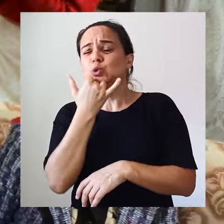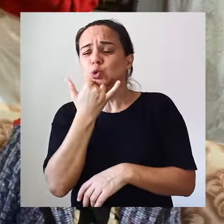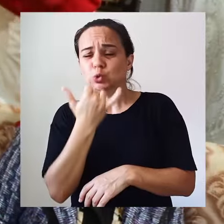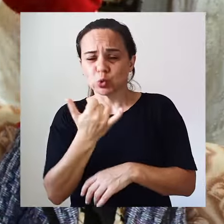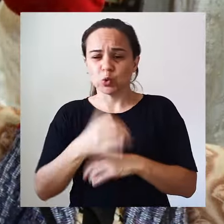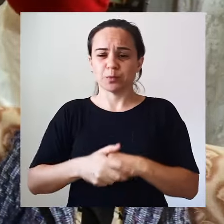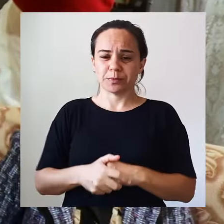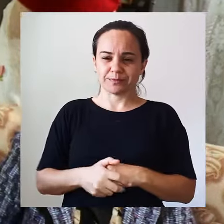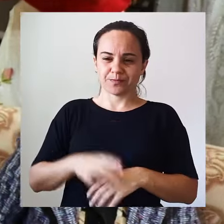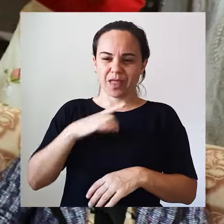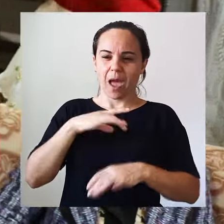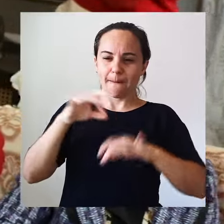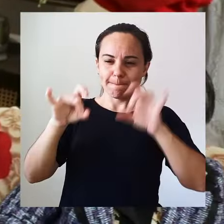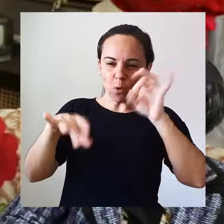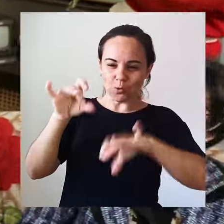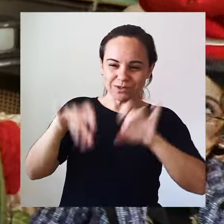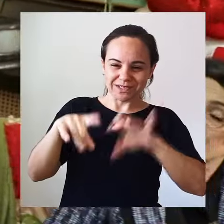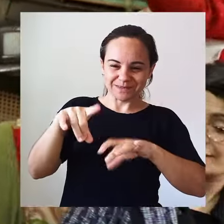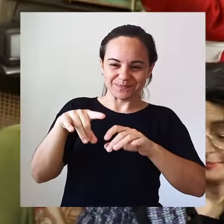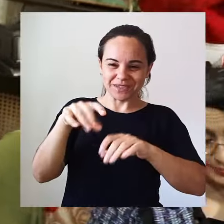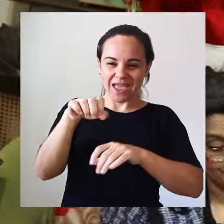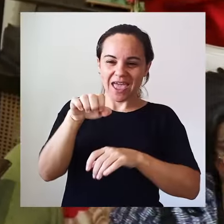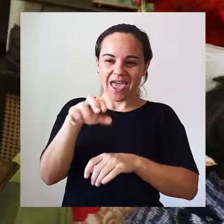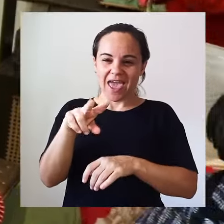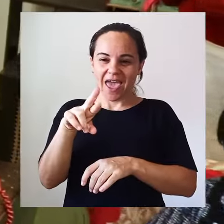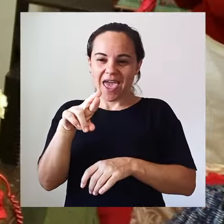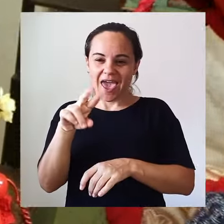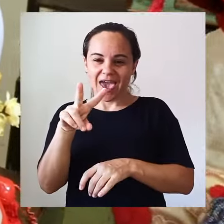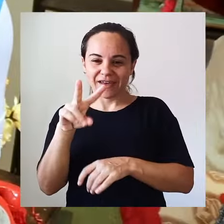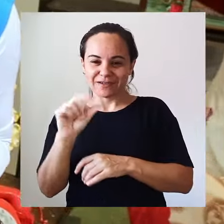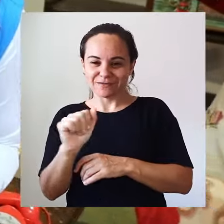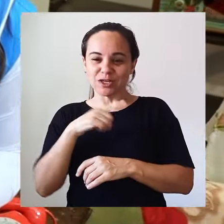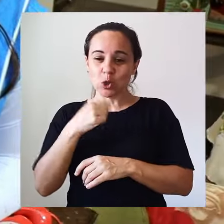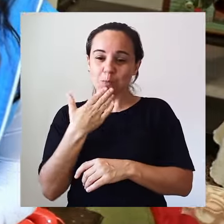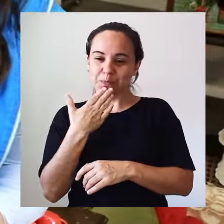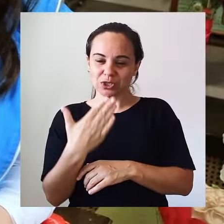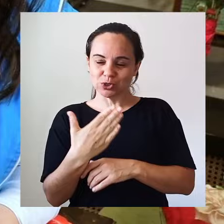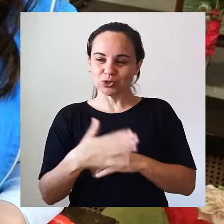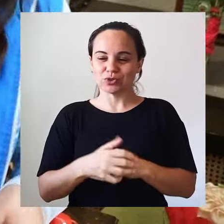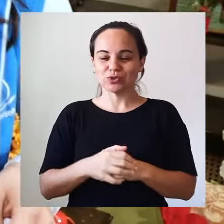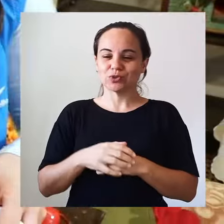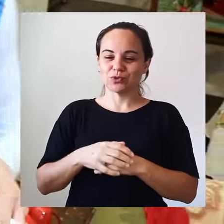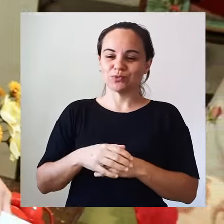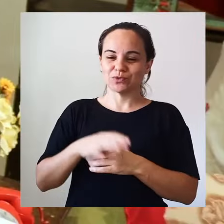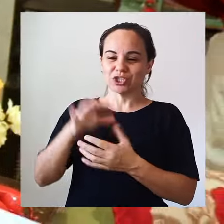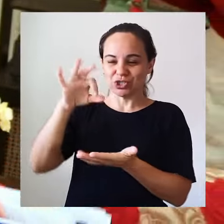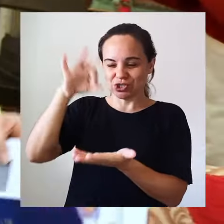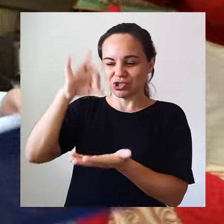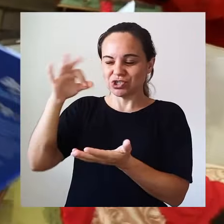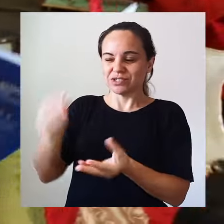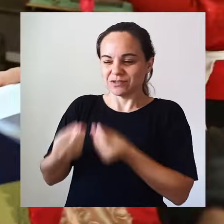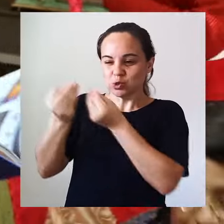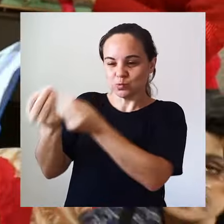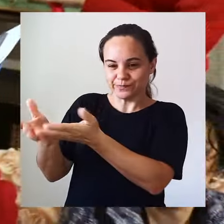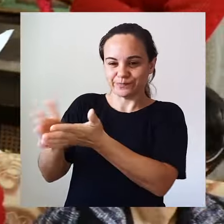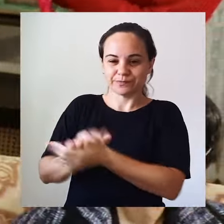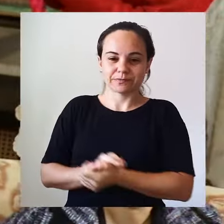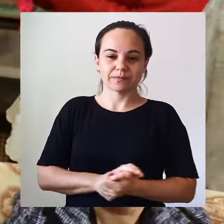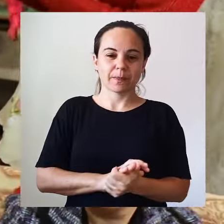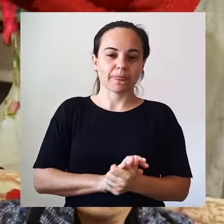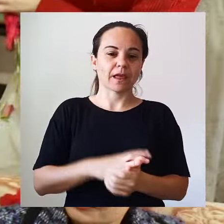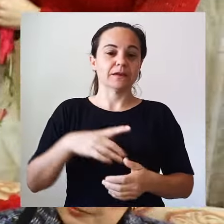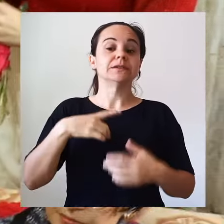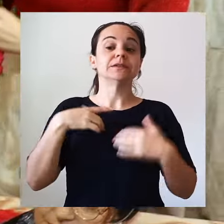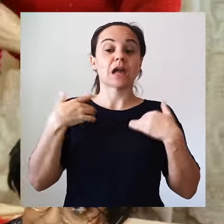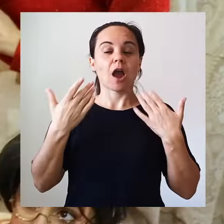de erva, Luísa, que tu me pedia, viu? Mas Lourdes, não tá atrasada, não. Ah. Temos se definindo os papéis nós ainda, aqui.